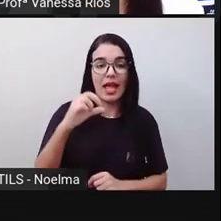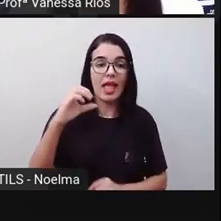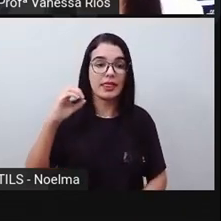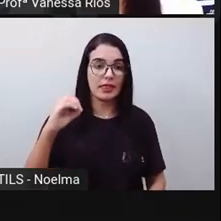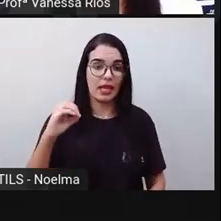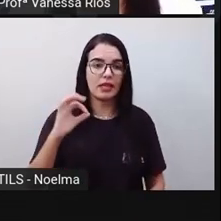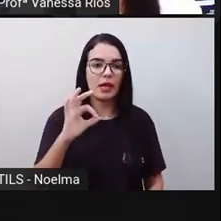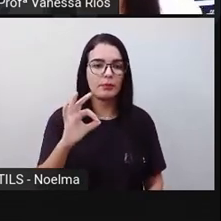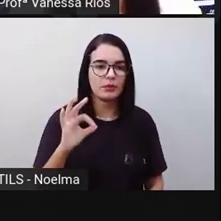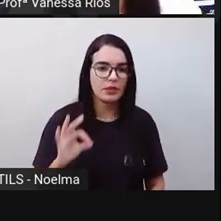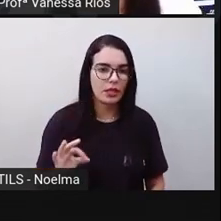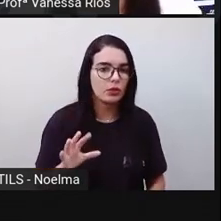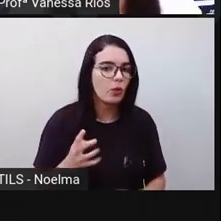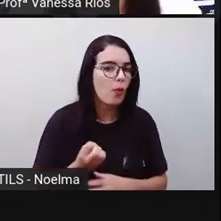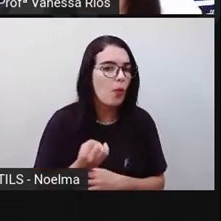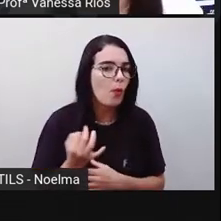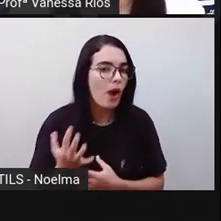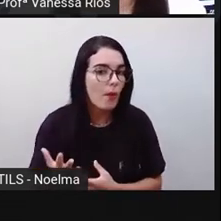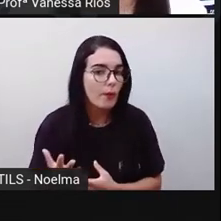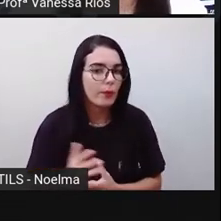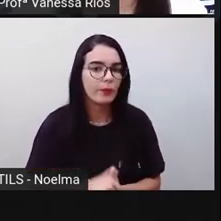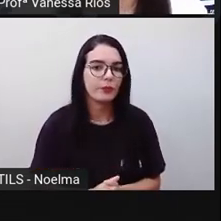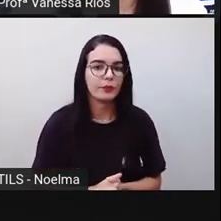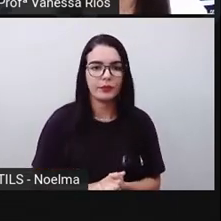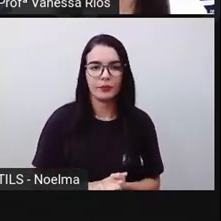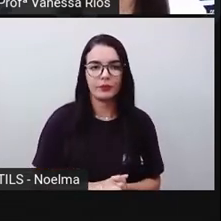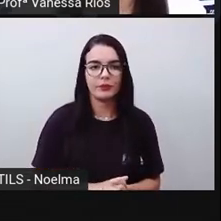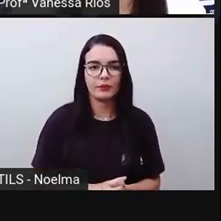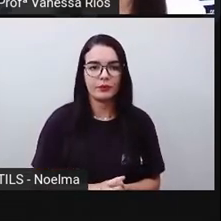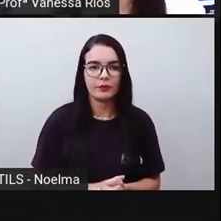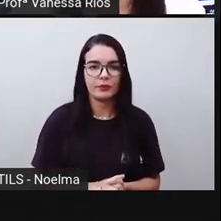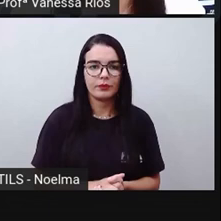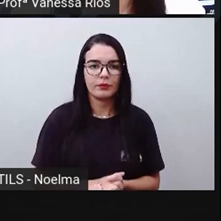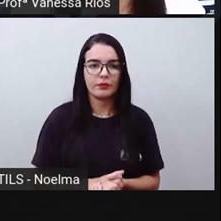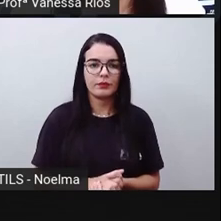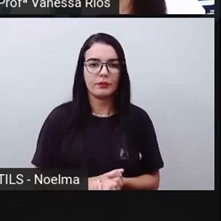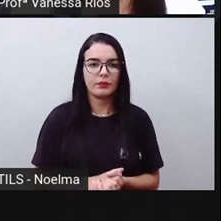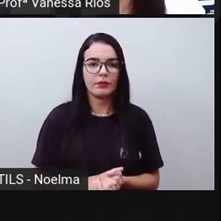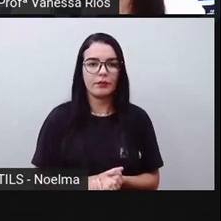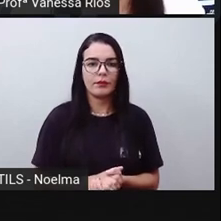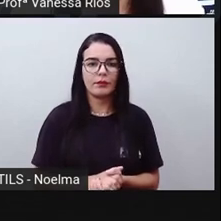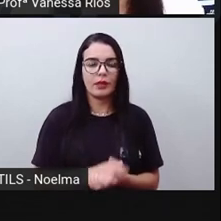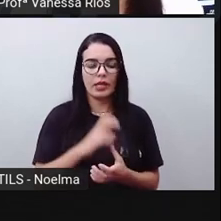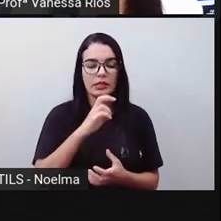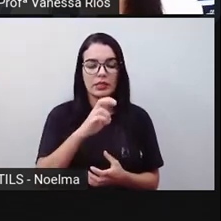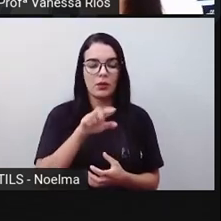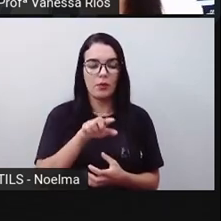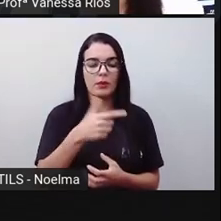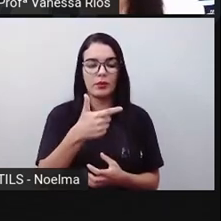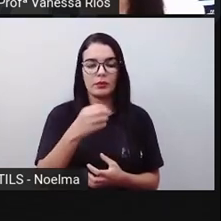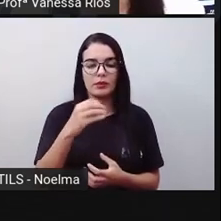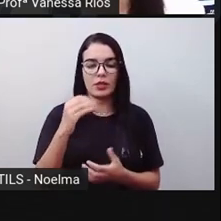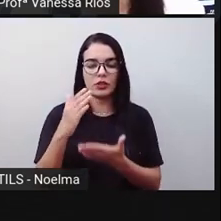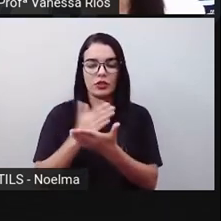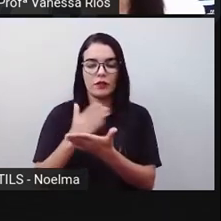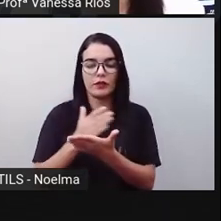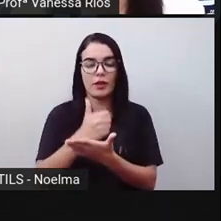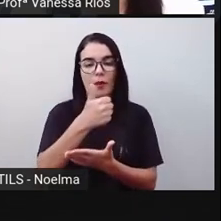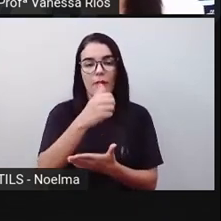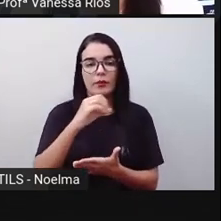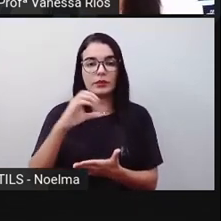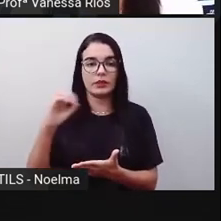a 70%. Então, olhem só, vou dividir 5.200 por 100. Quando eu